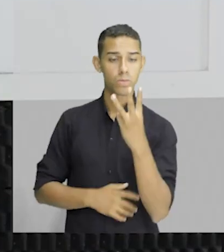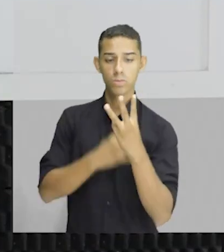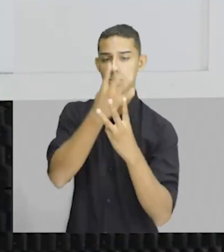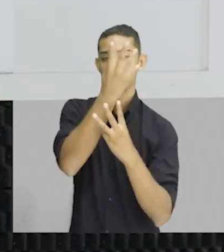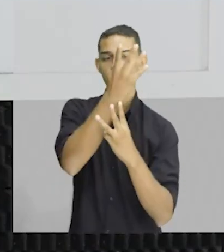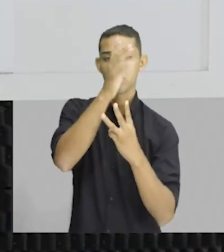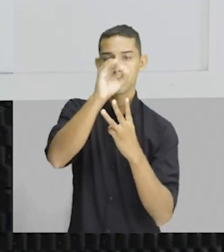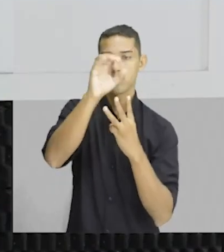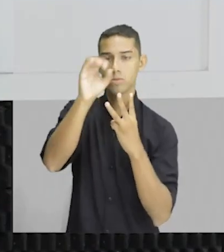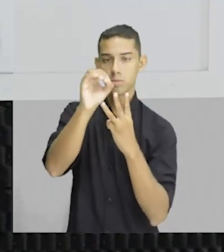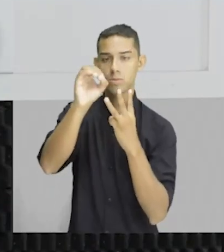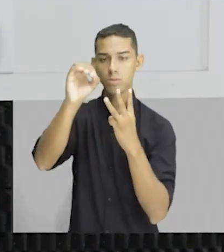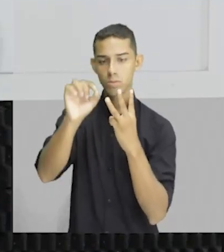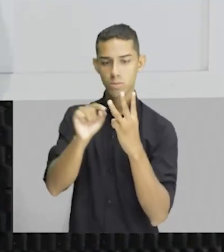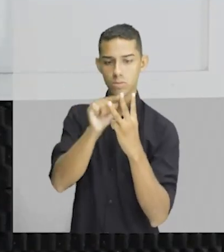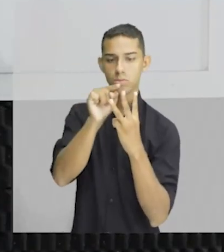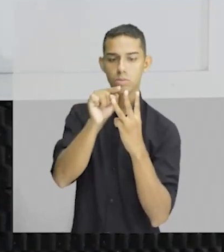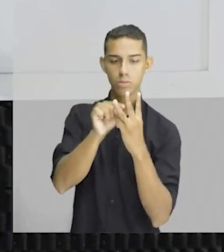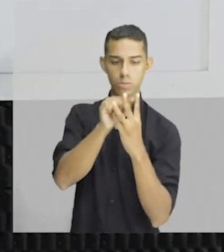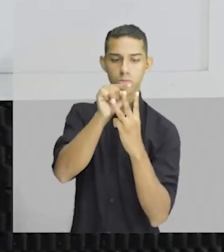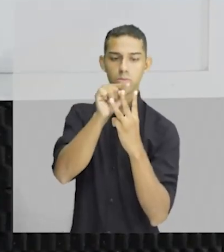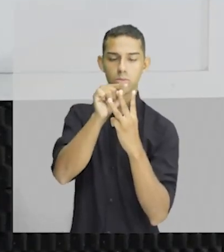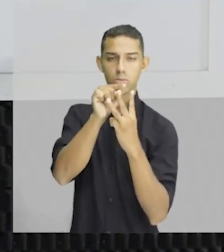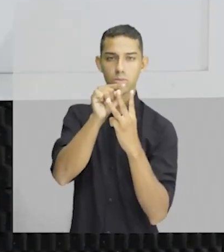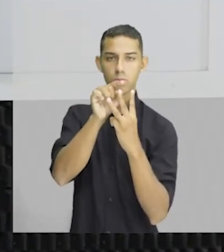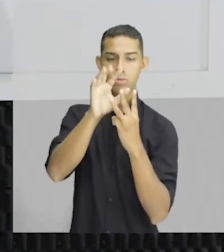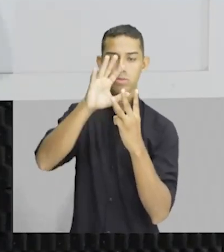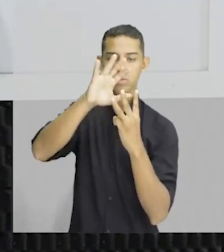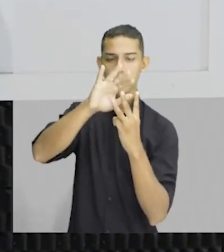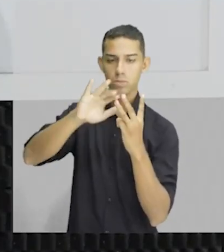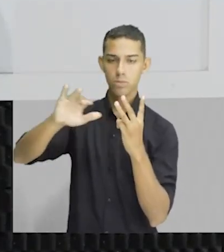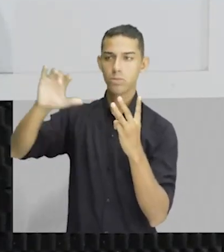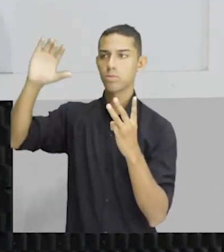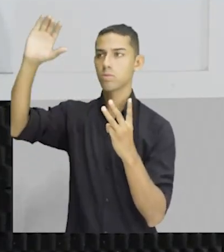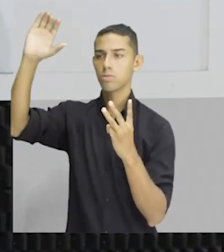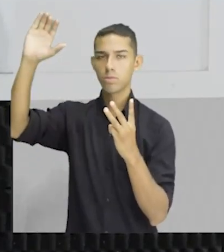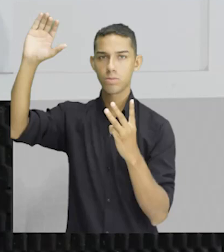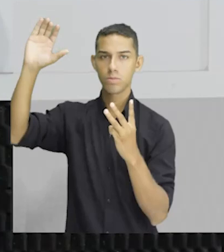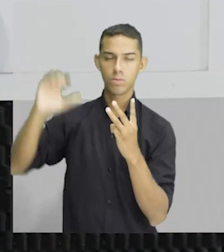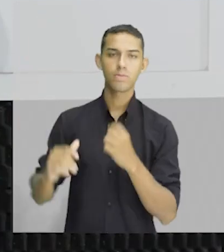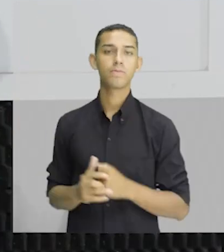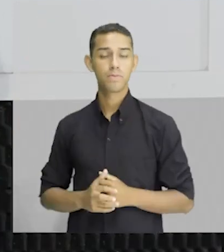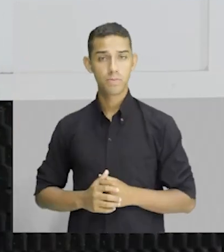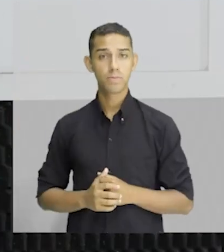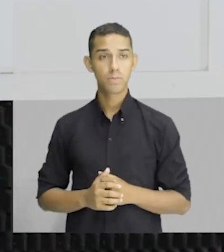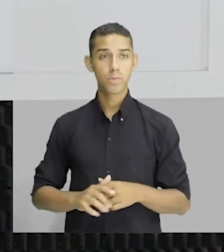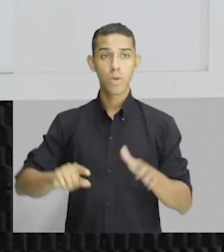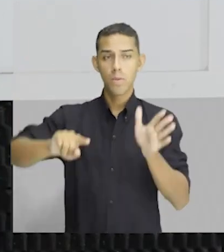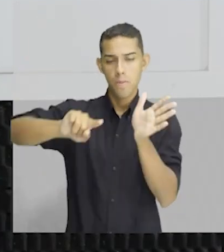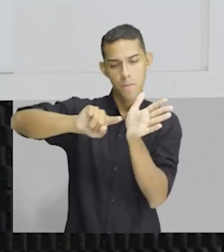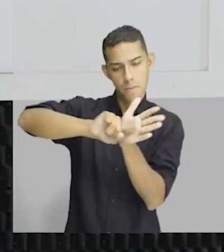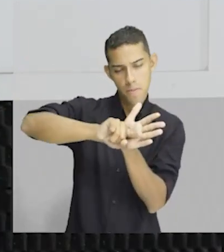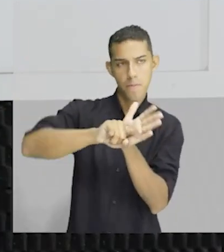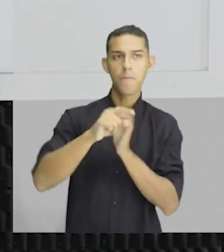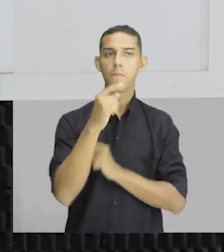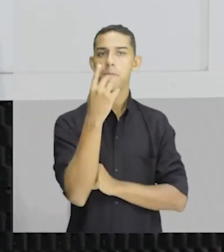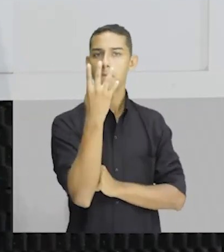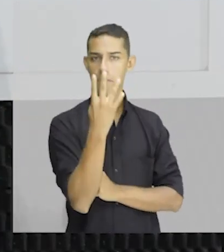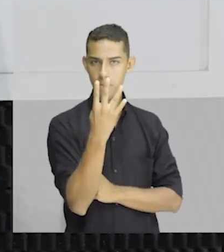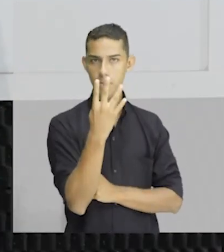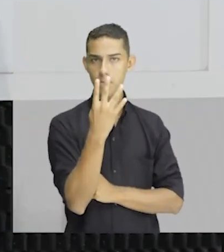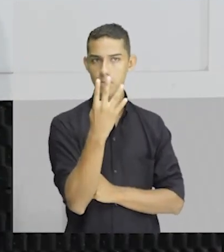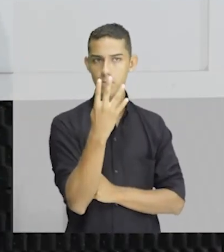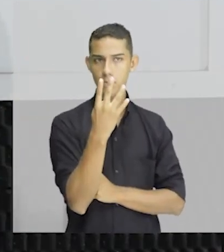para a esquerda, então, direita diminui, né? Para a esquerda aumenta, soma 2 valores no expoente. Então vai ficar,